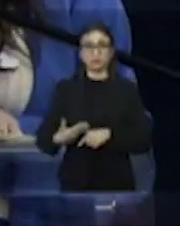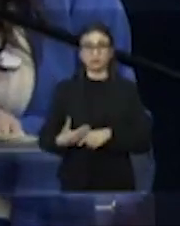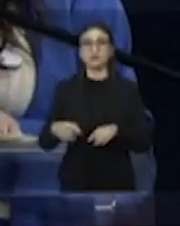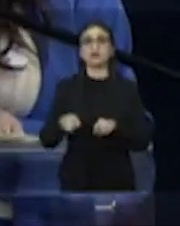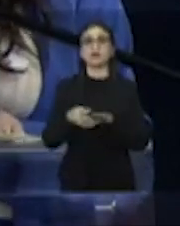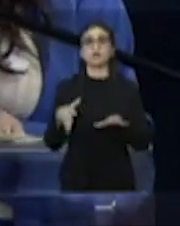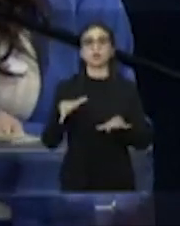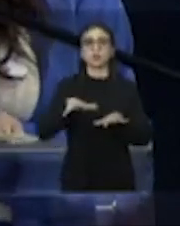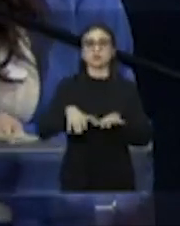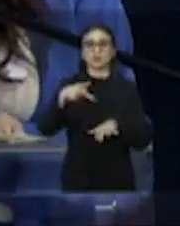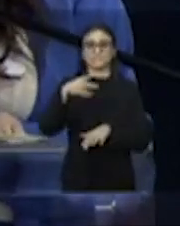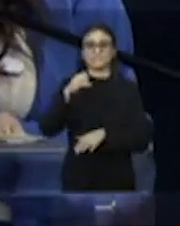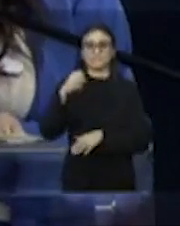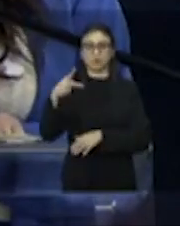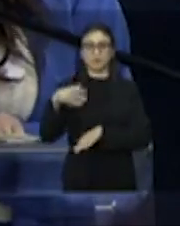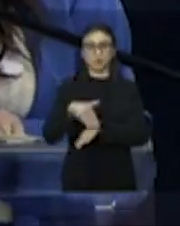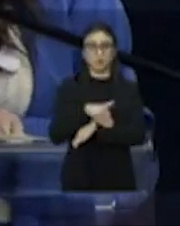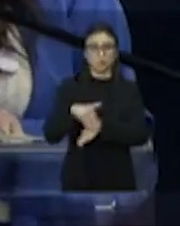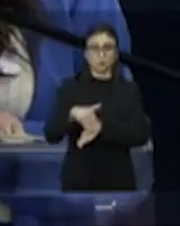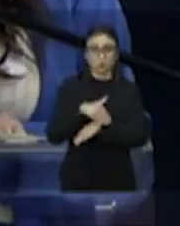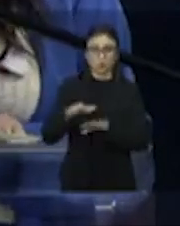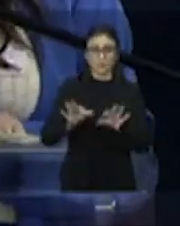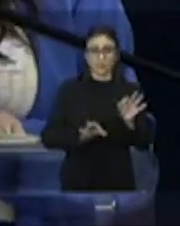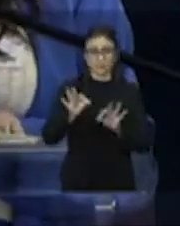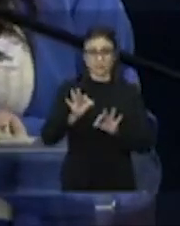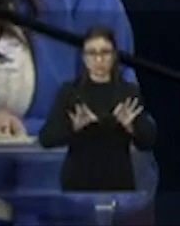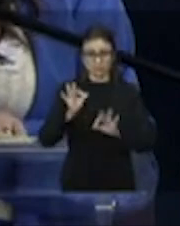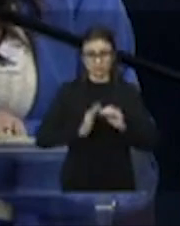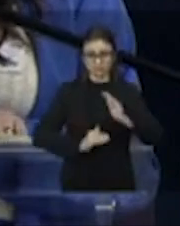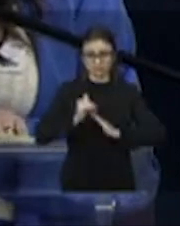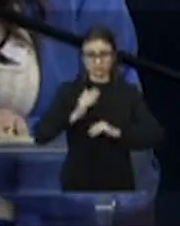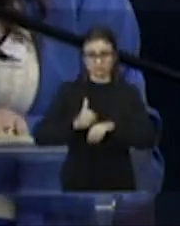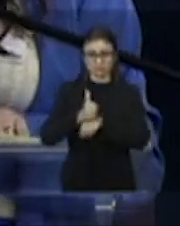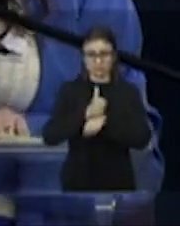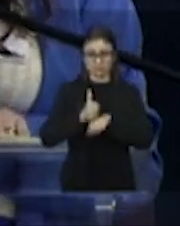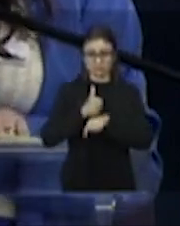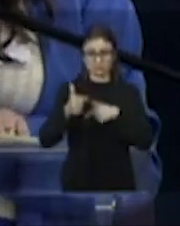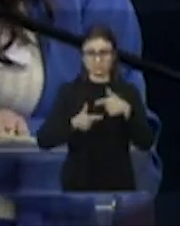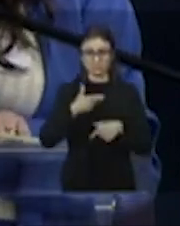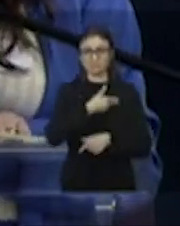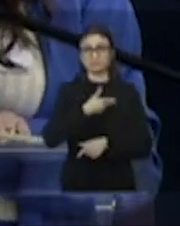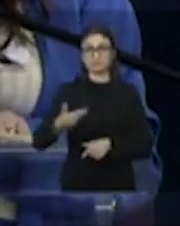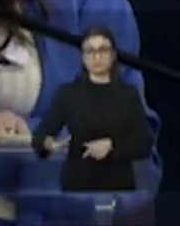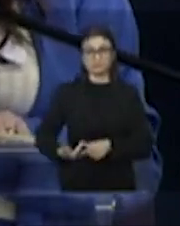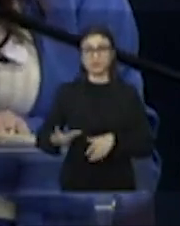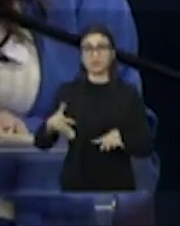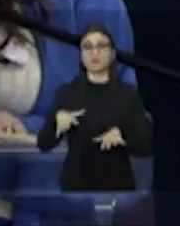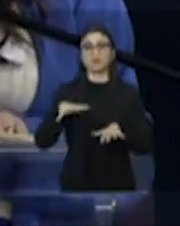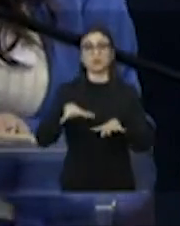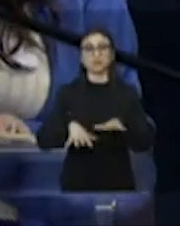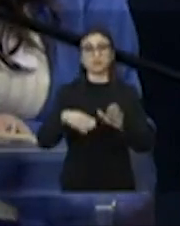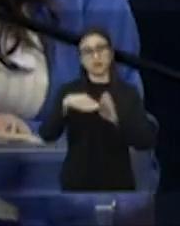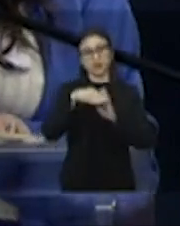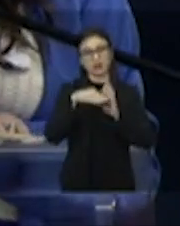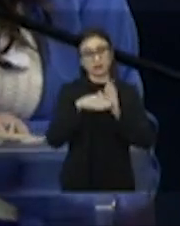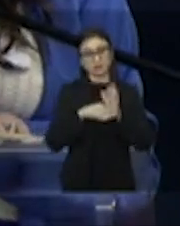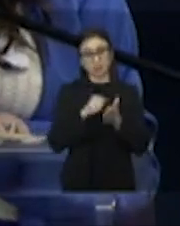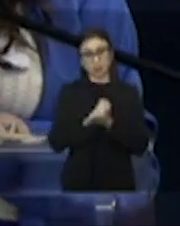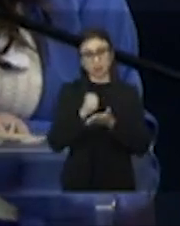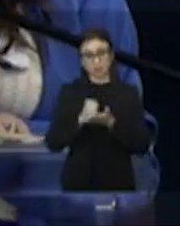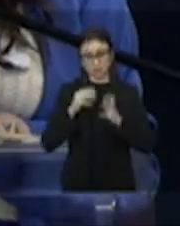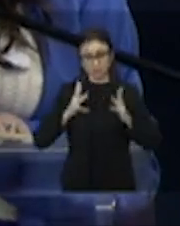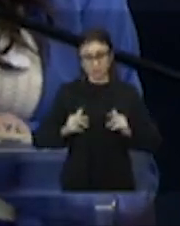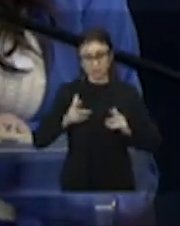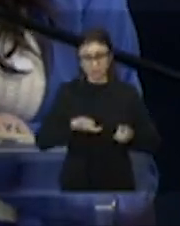inclusão da PobreRua no planejamento, na gestão e na execução dos serviços públicos, inclusão de cláusulas nos contratos de